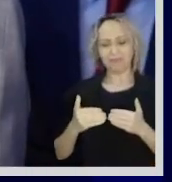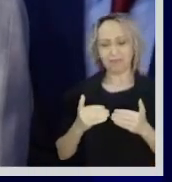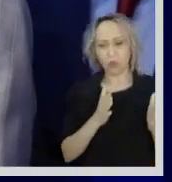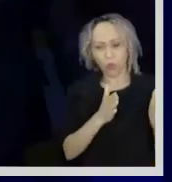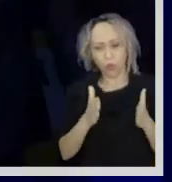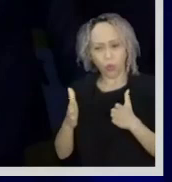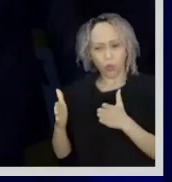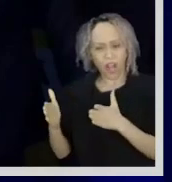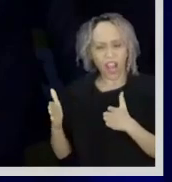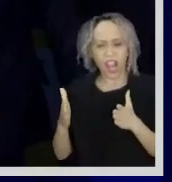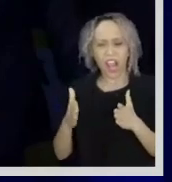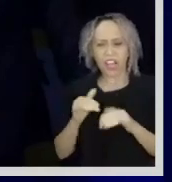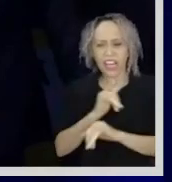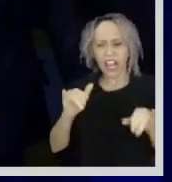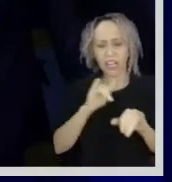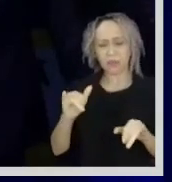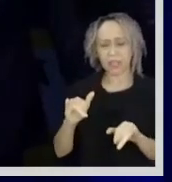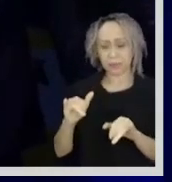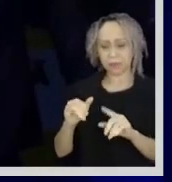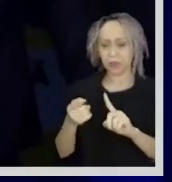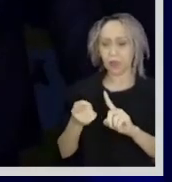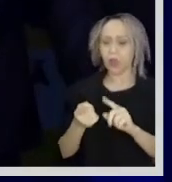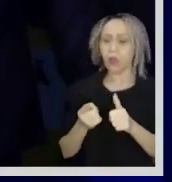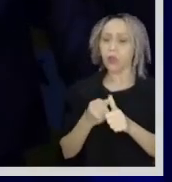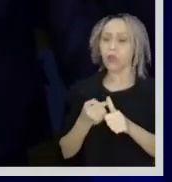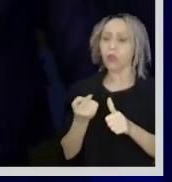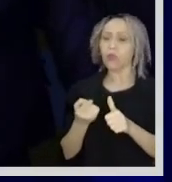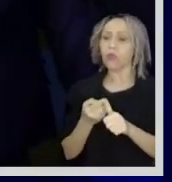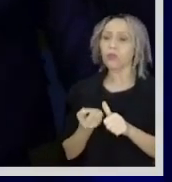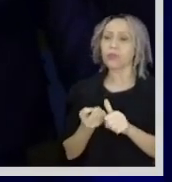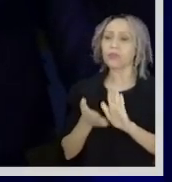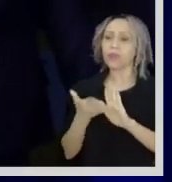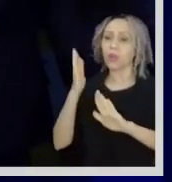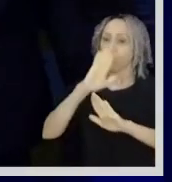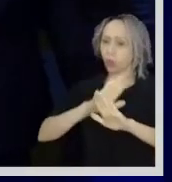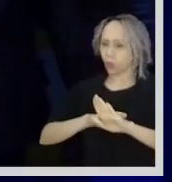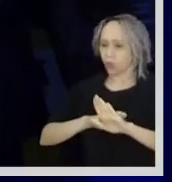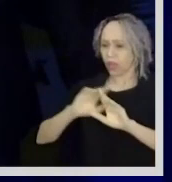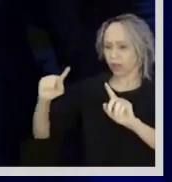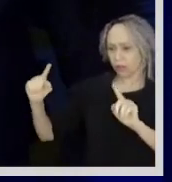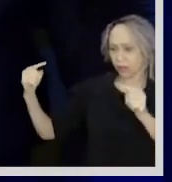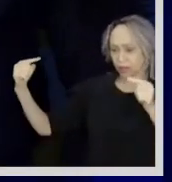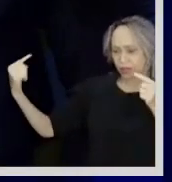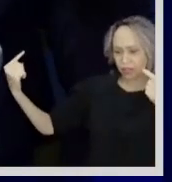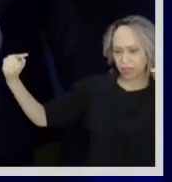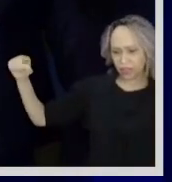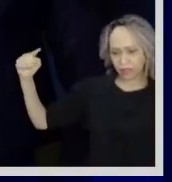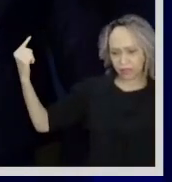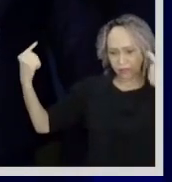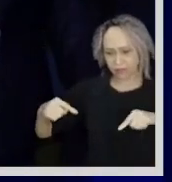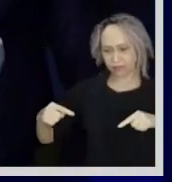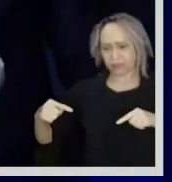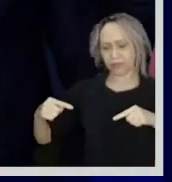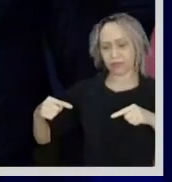minha analogia? Na sua festa de aniversário tinha alguém que reclamava dos pedaços de bolo? Não tinha. Sempre teve. Não. Na